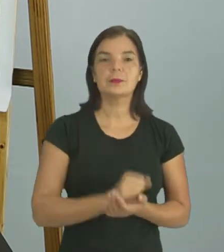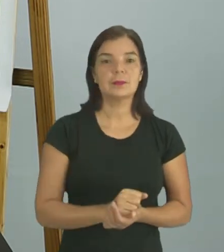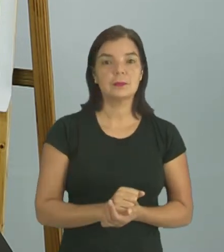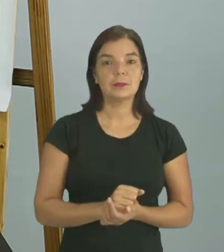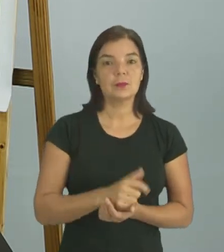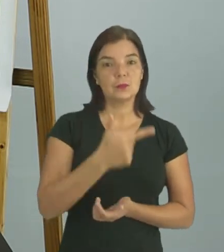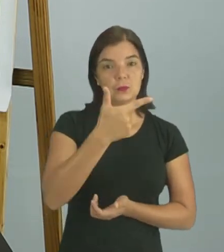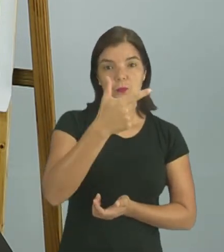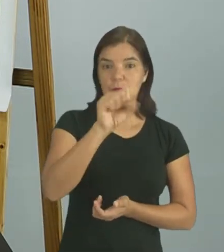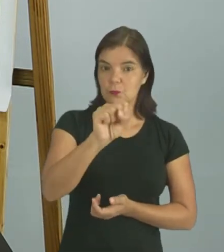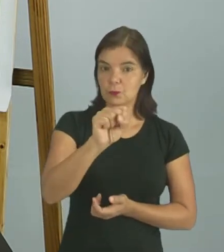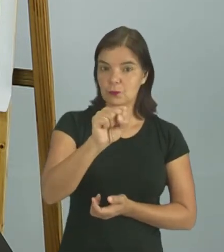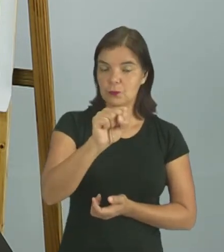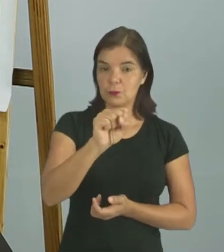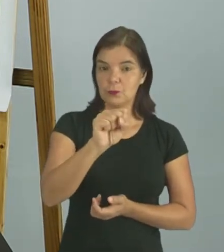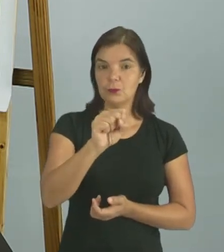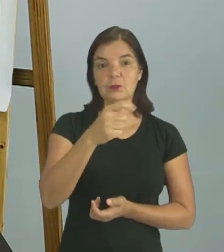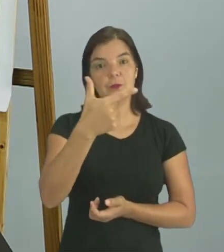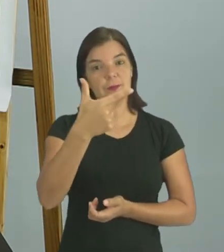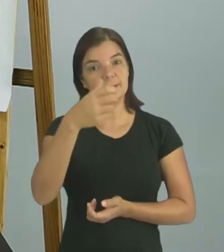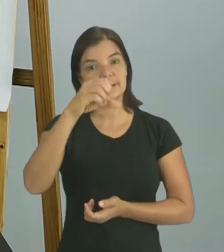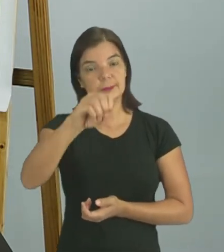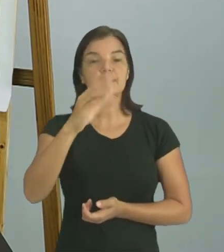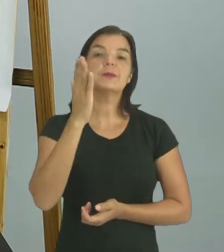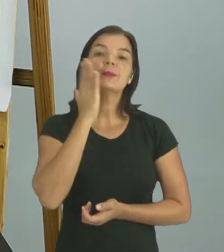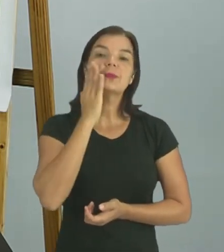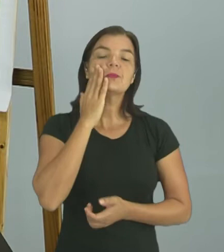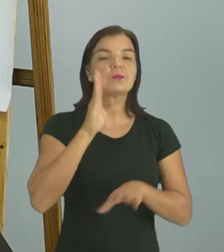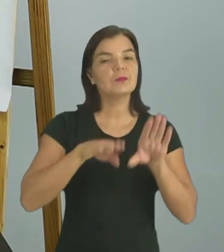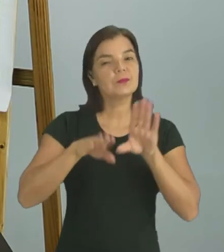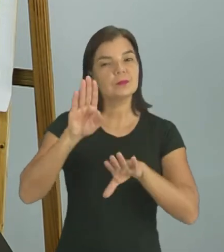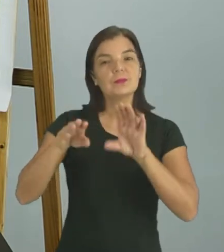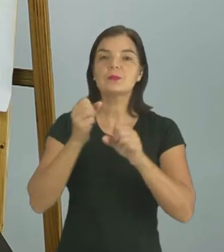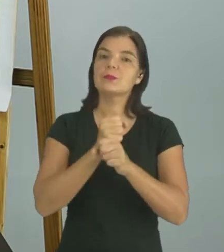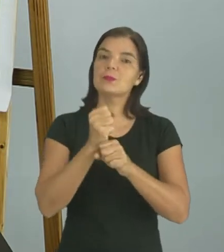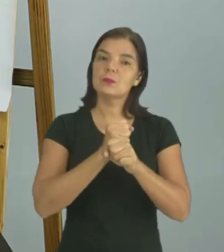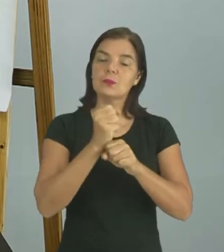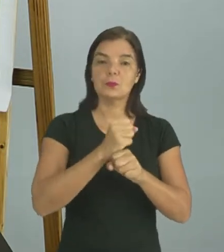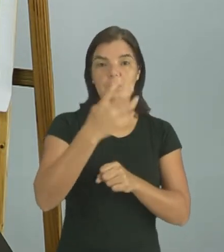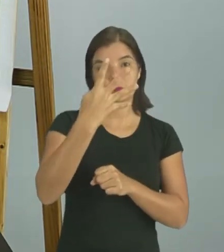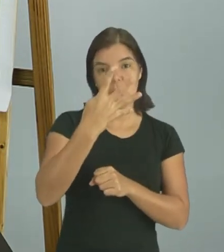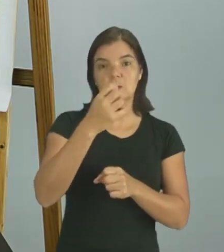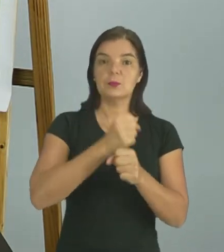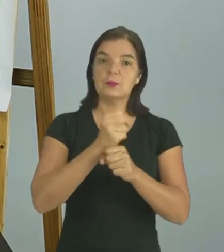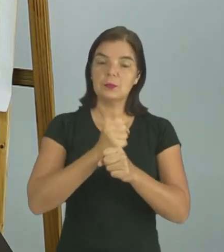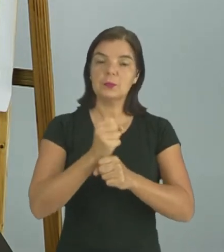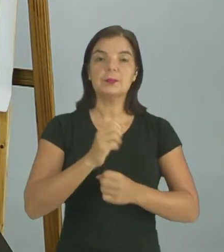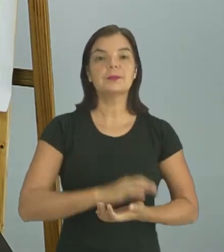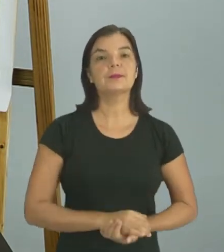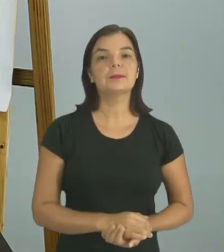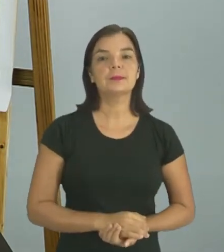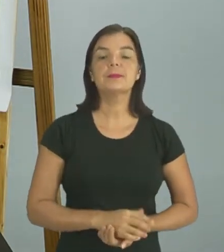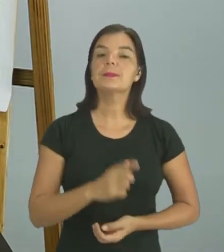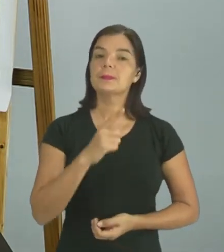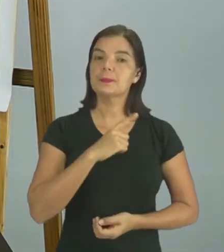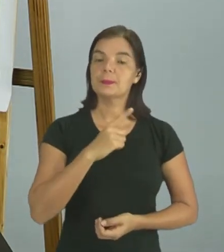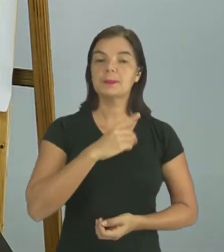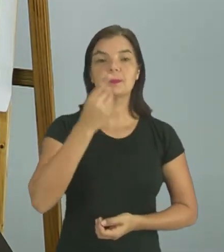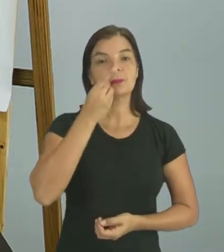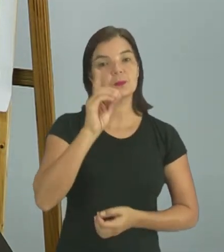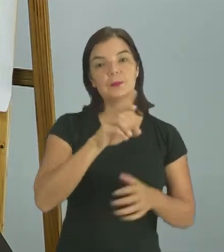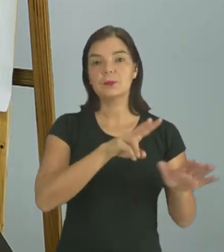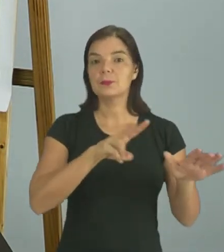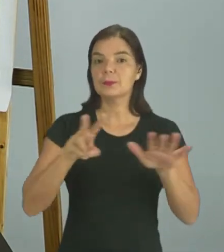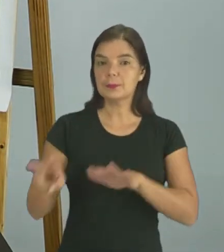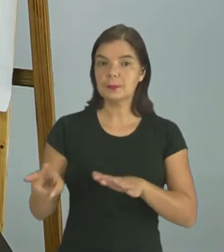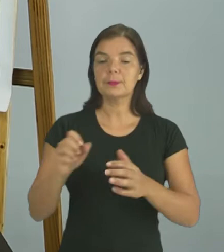varia entre 28 e 29 dias, a depender do ano, a cada 4 anos. Nós temos os dias da